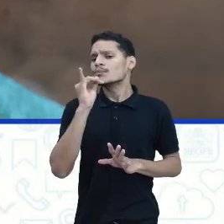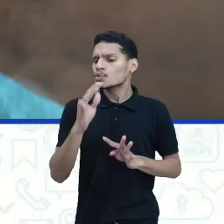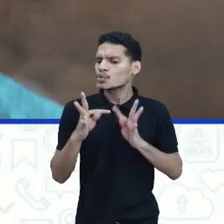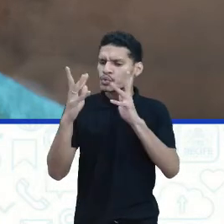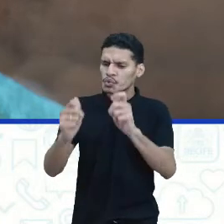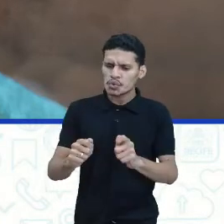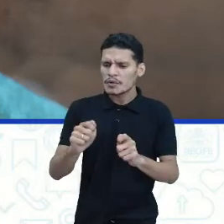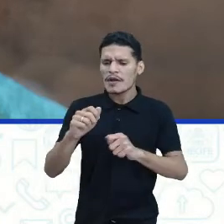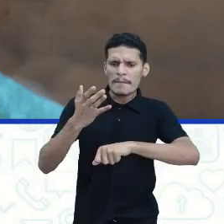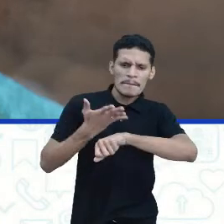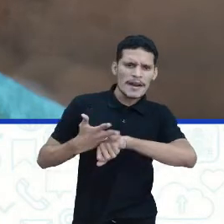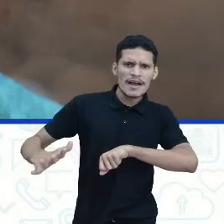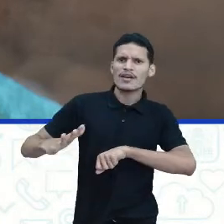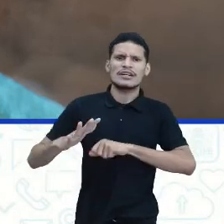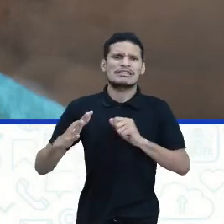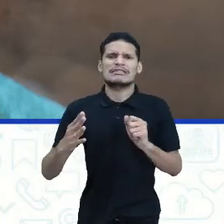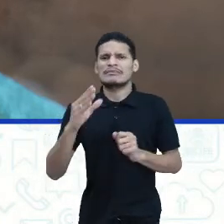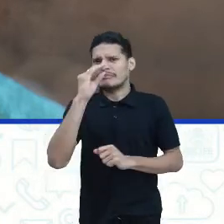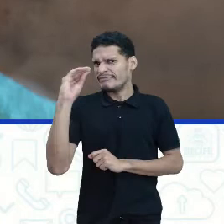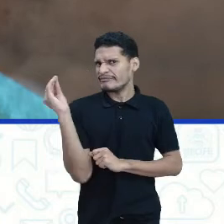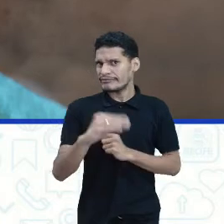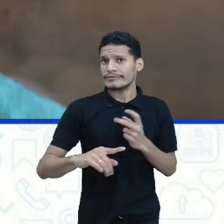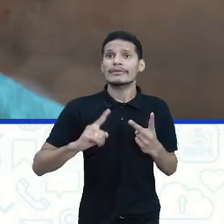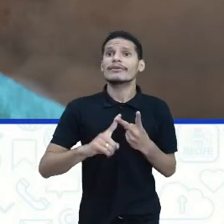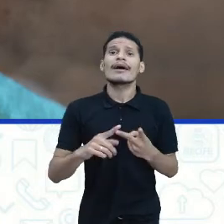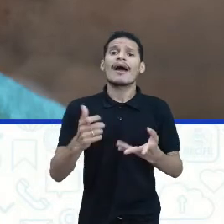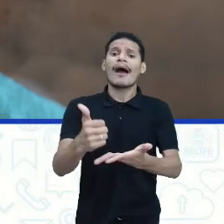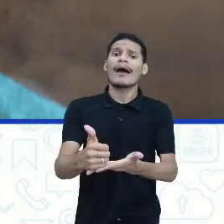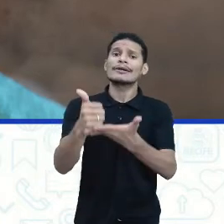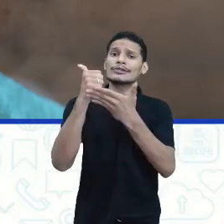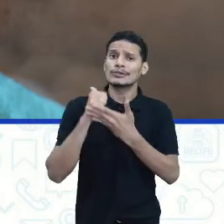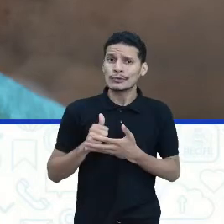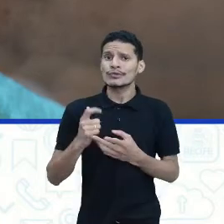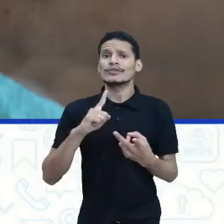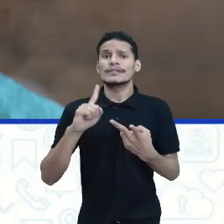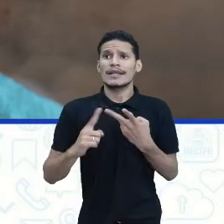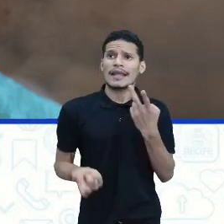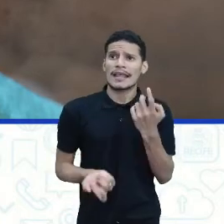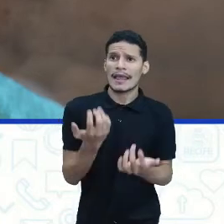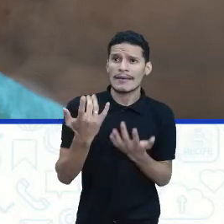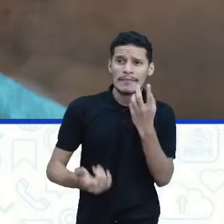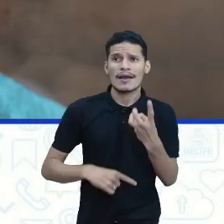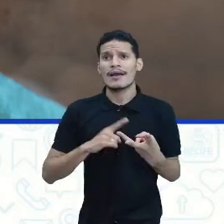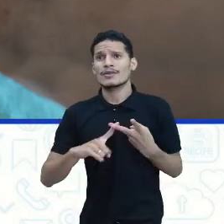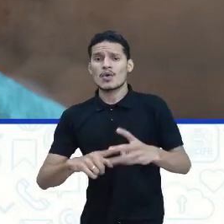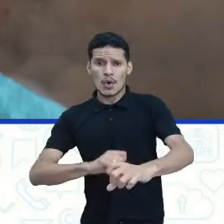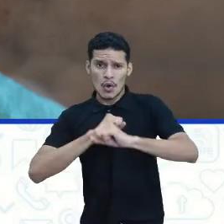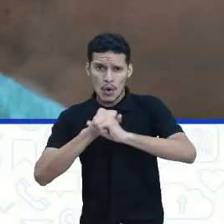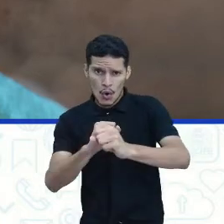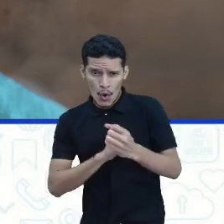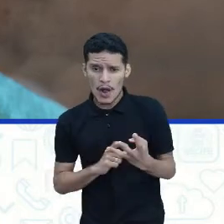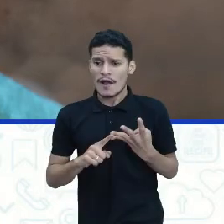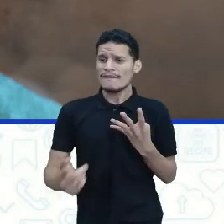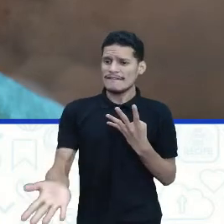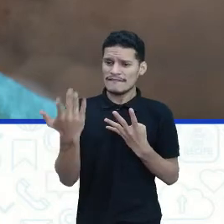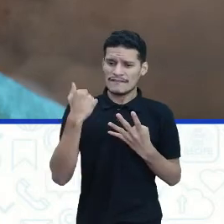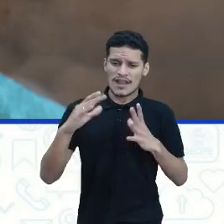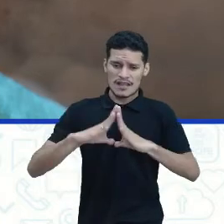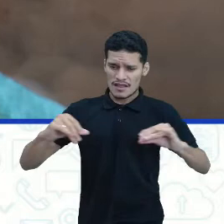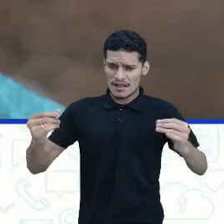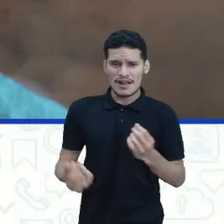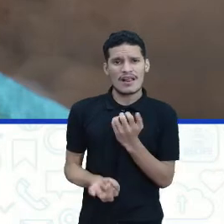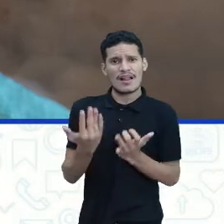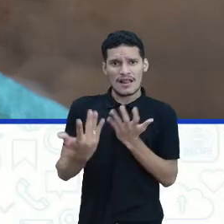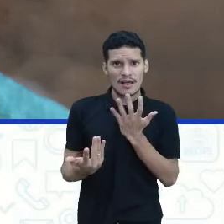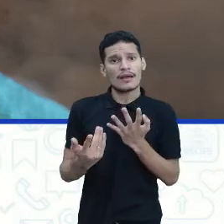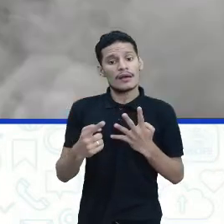falou, vamos falar somente os verbos, ó. Ajude, está queimando, corra, venha apagar. É ou